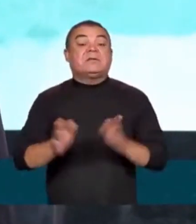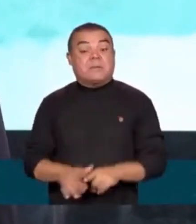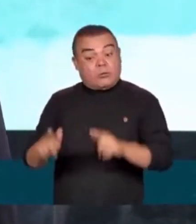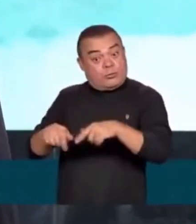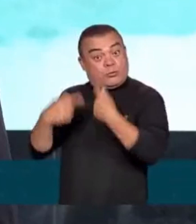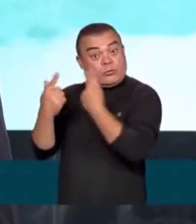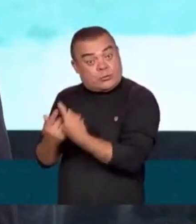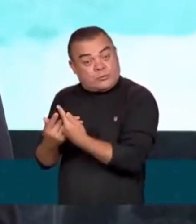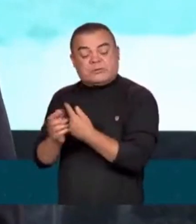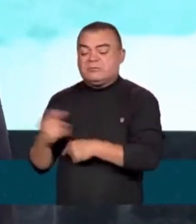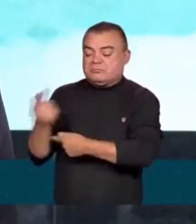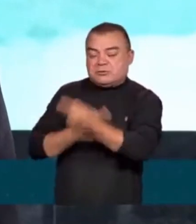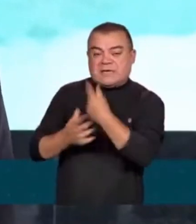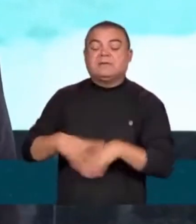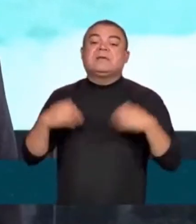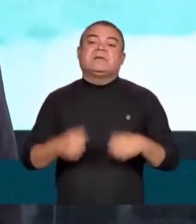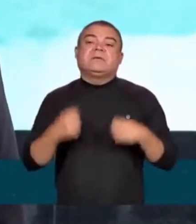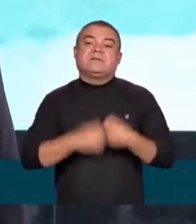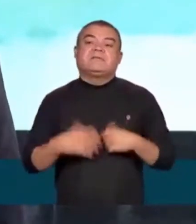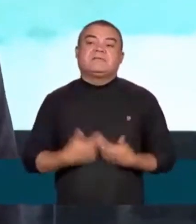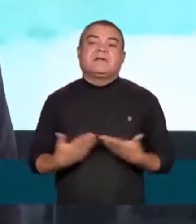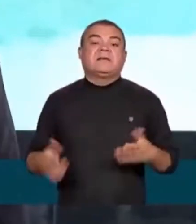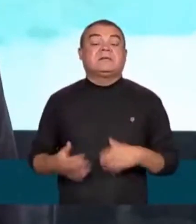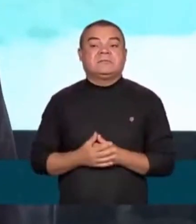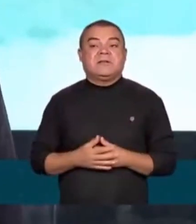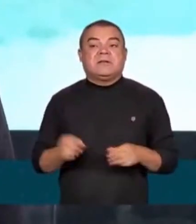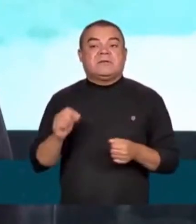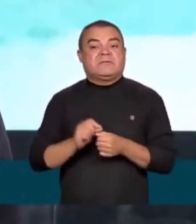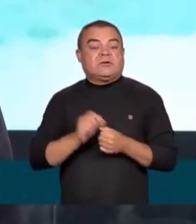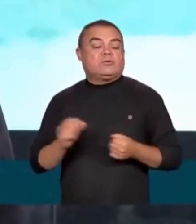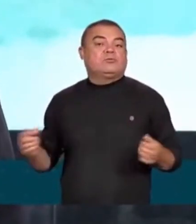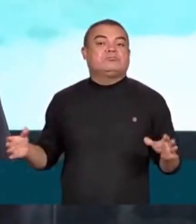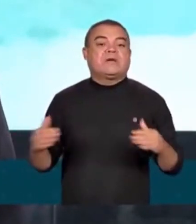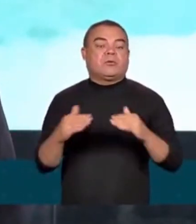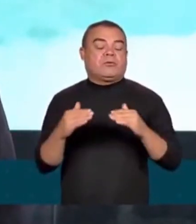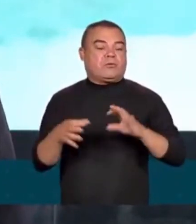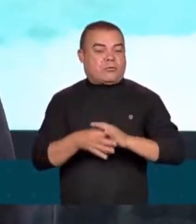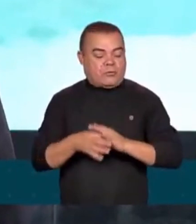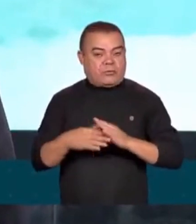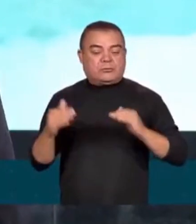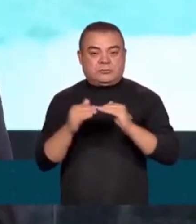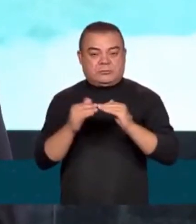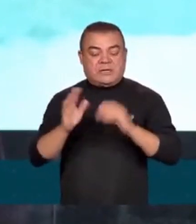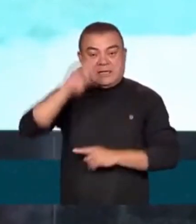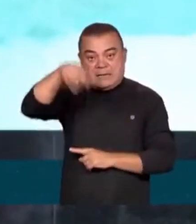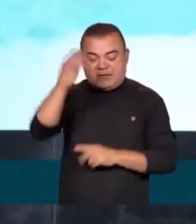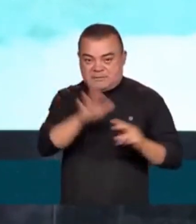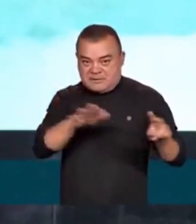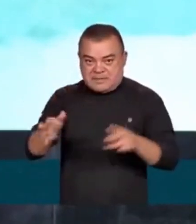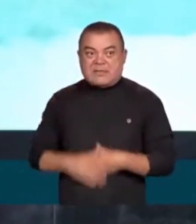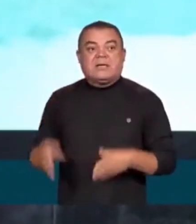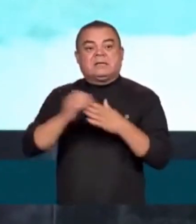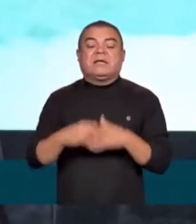mistas que devem estar instaladas, né, um acordo para que a gente possa instalar já no começo da próxima semana. Dentro do